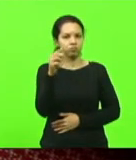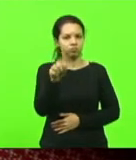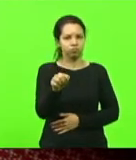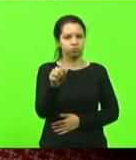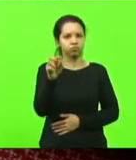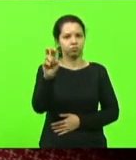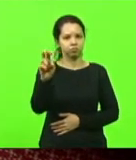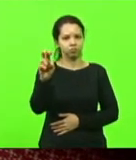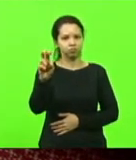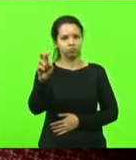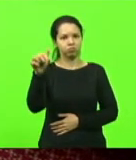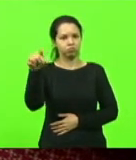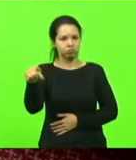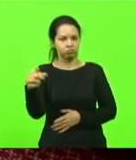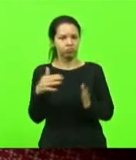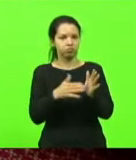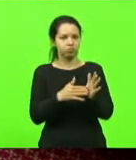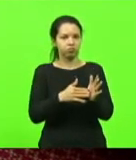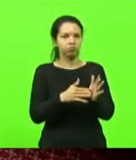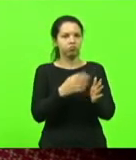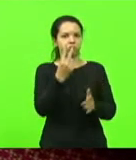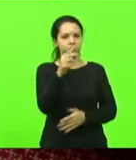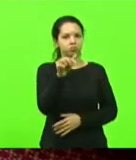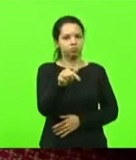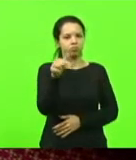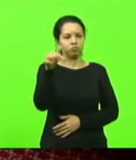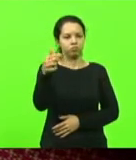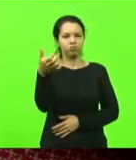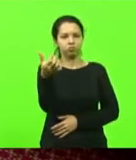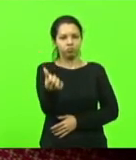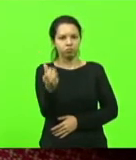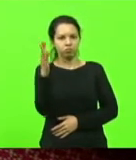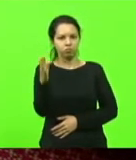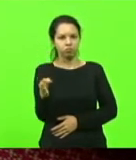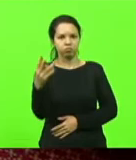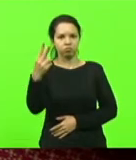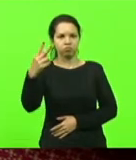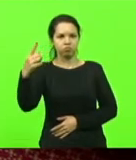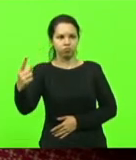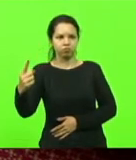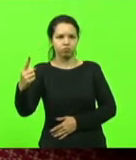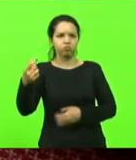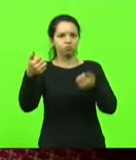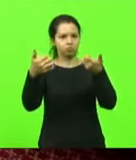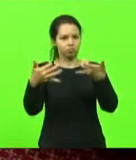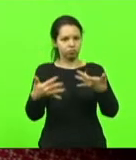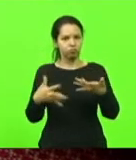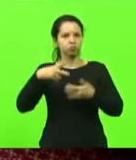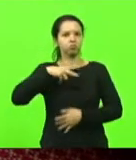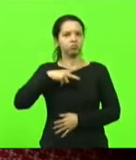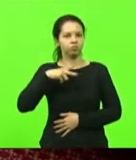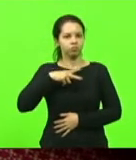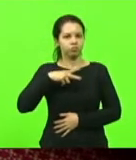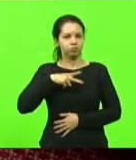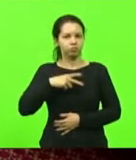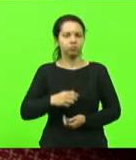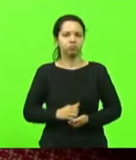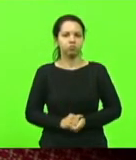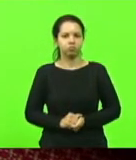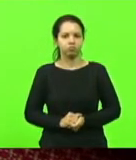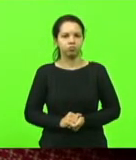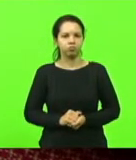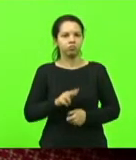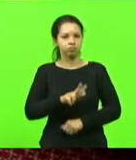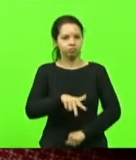-2076-2021. Explicações pessoais. Fez uso da